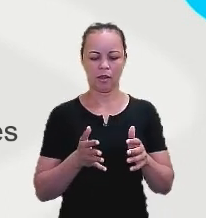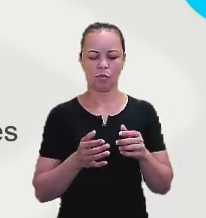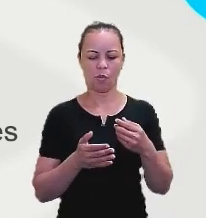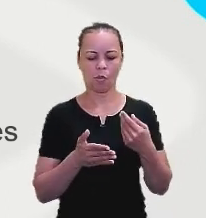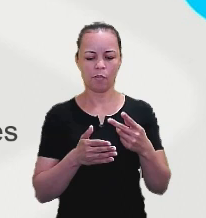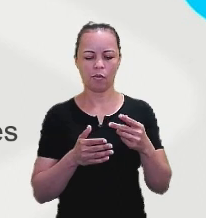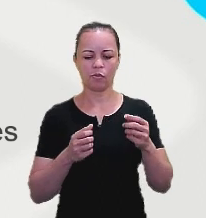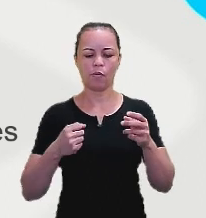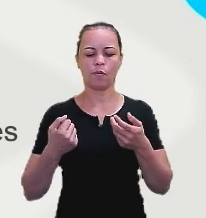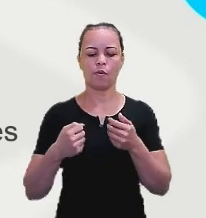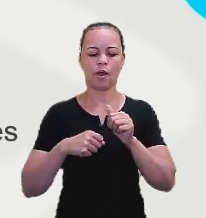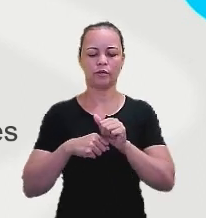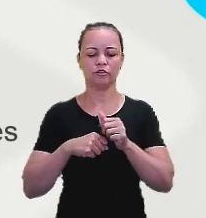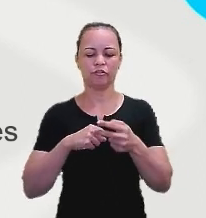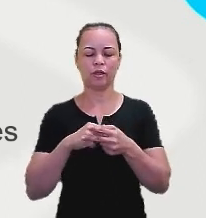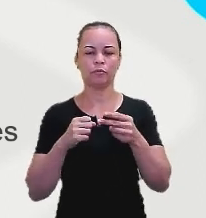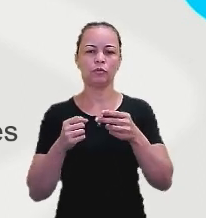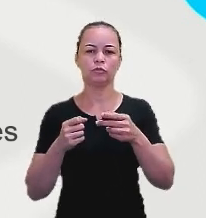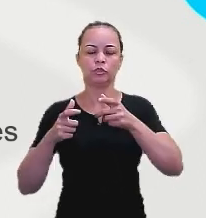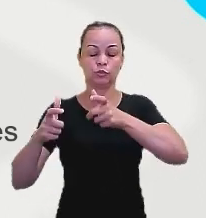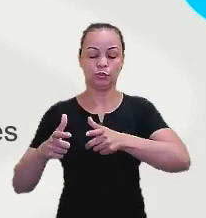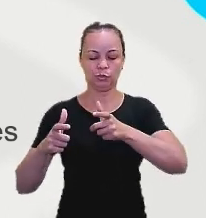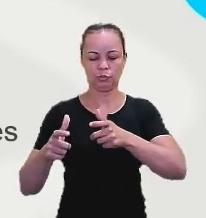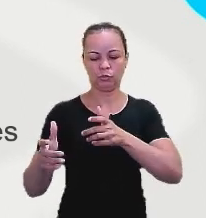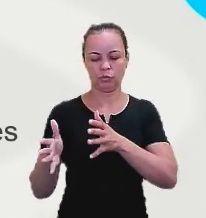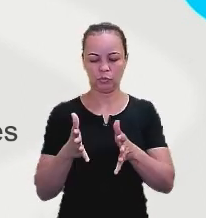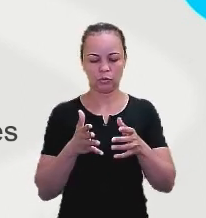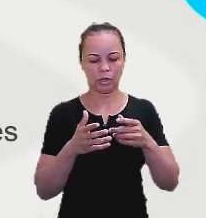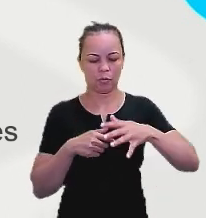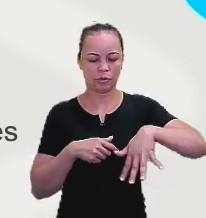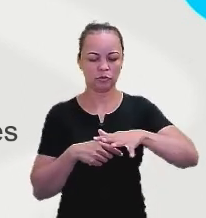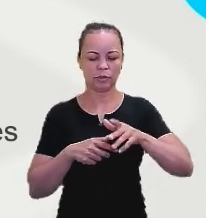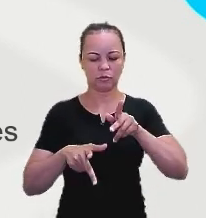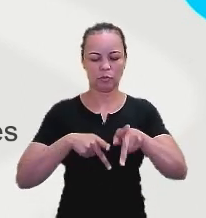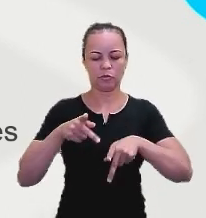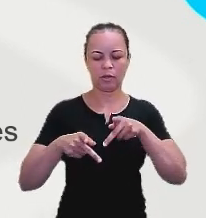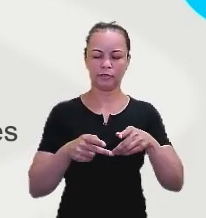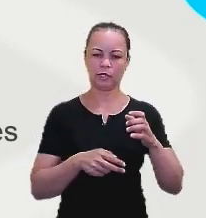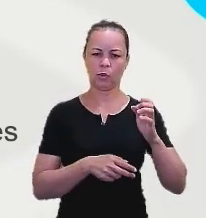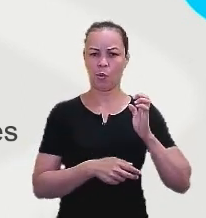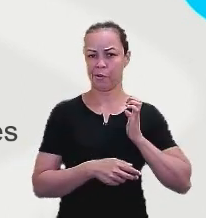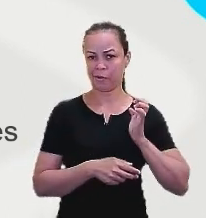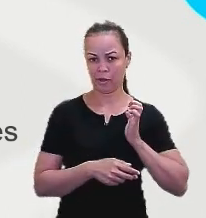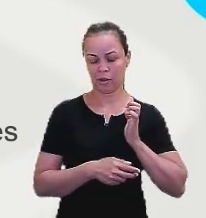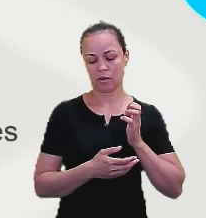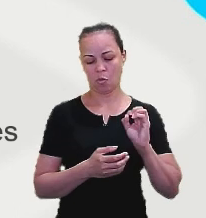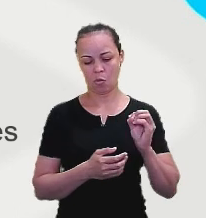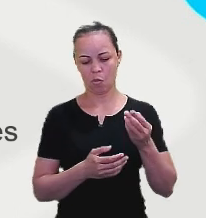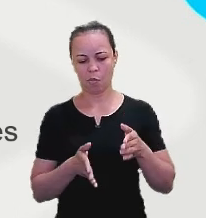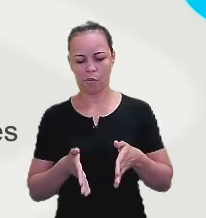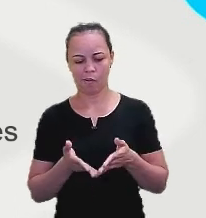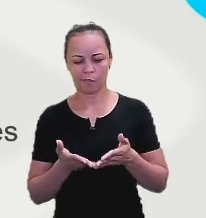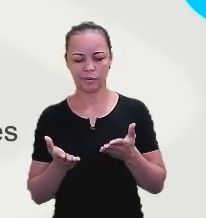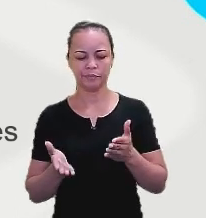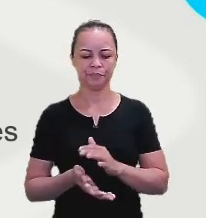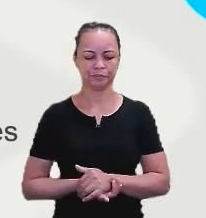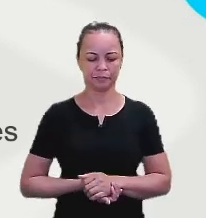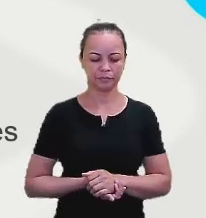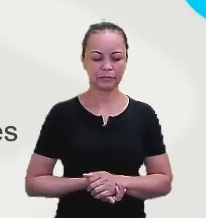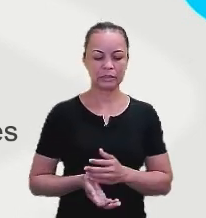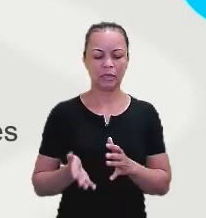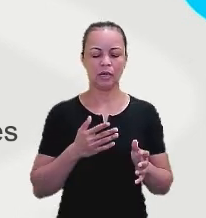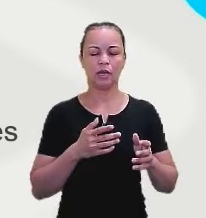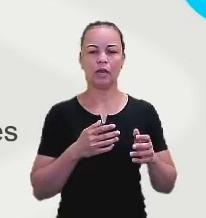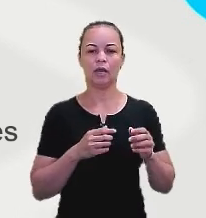da população pobre e o espaço da população rica. É uma personificação para opor o